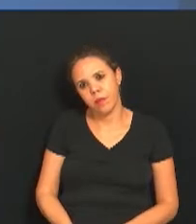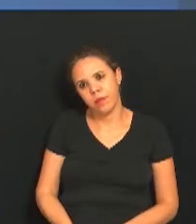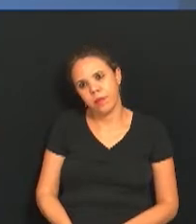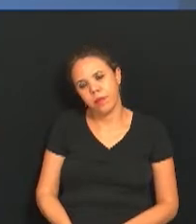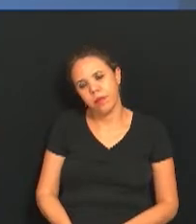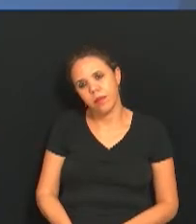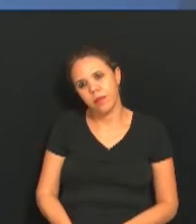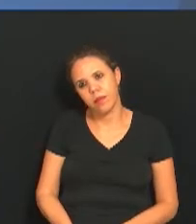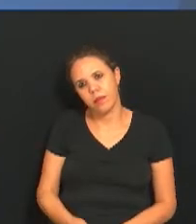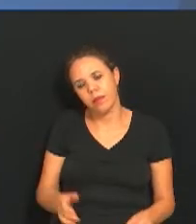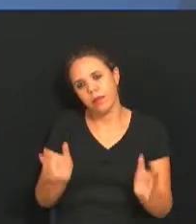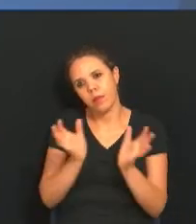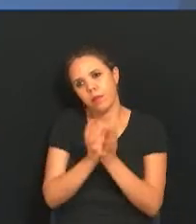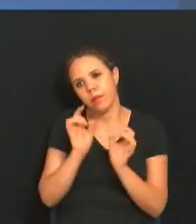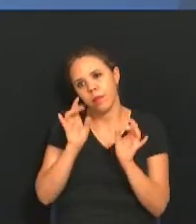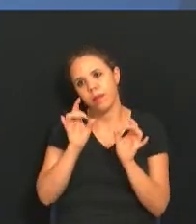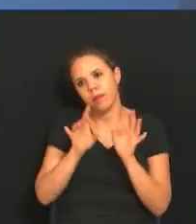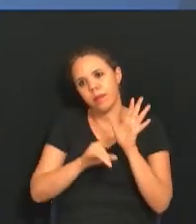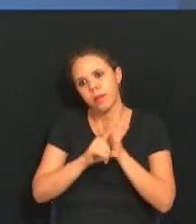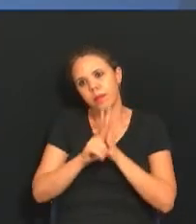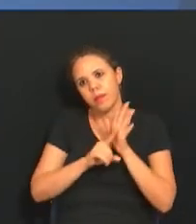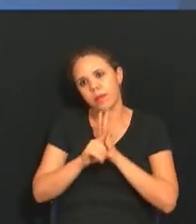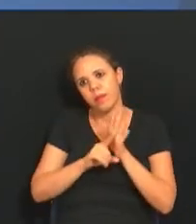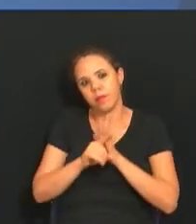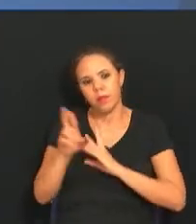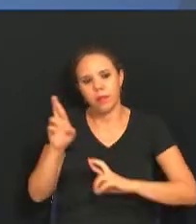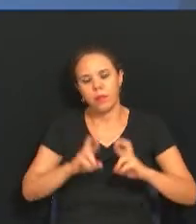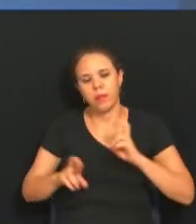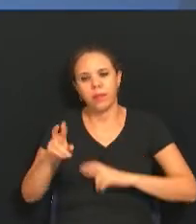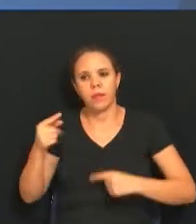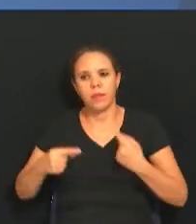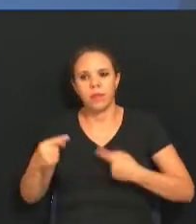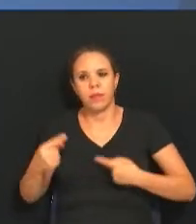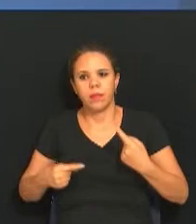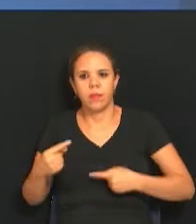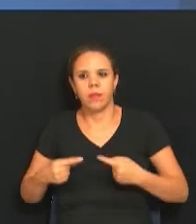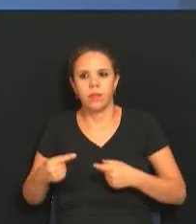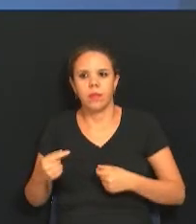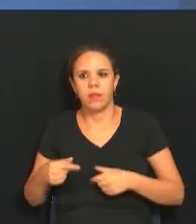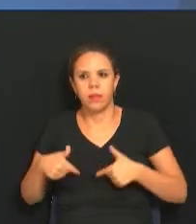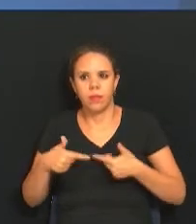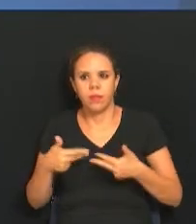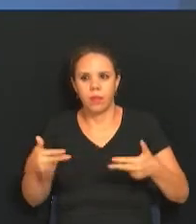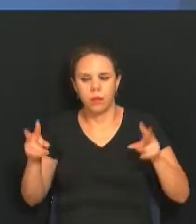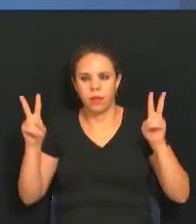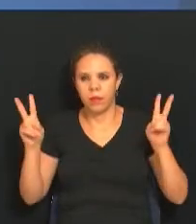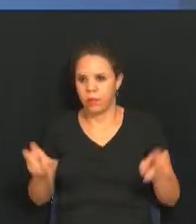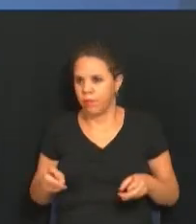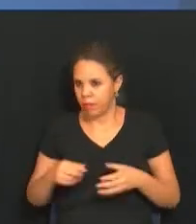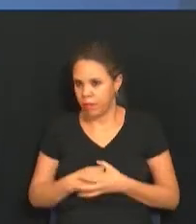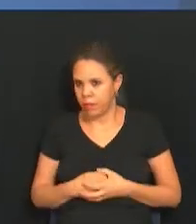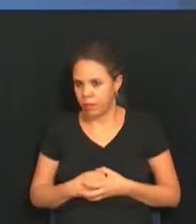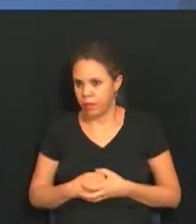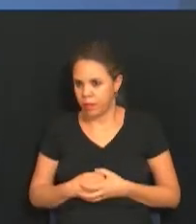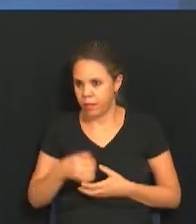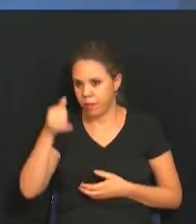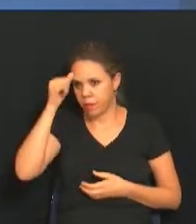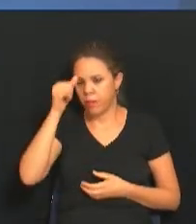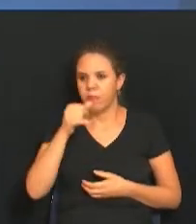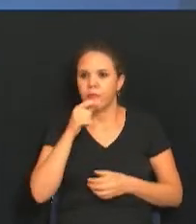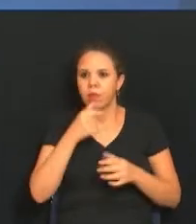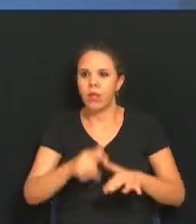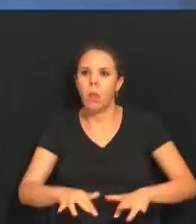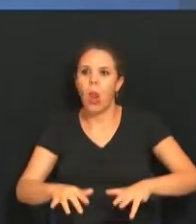E a Comissão Especial de Estudos, que analisa e discute as providências em relação ao combate às enchentes